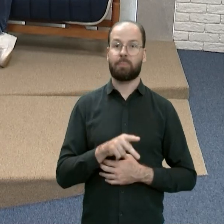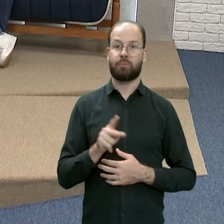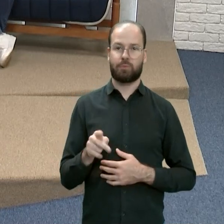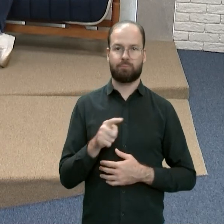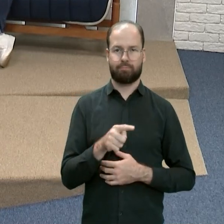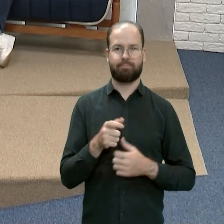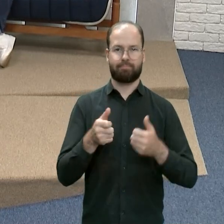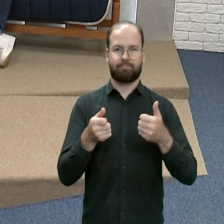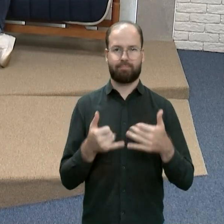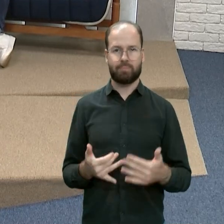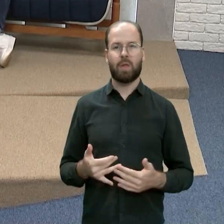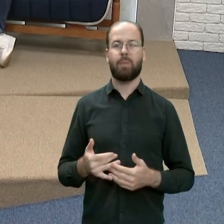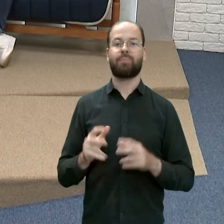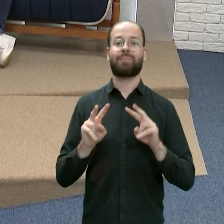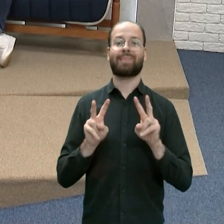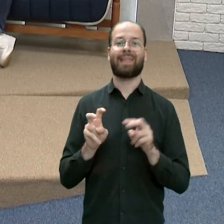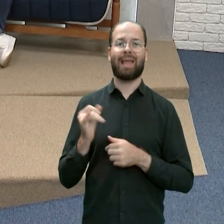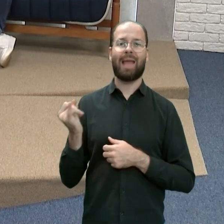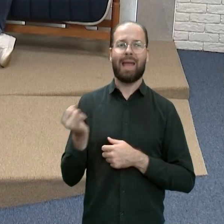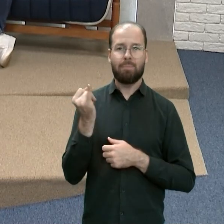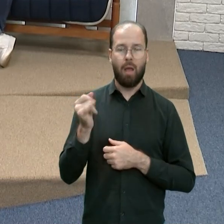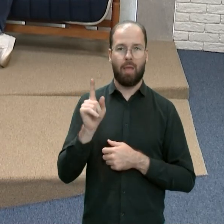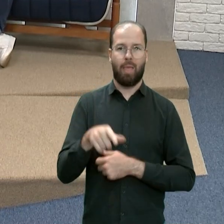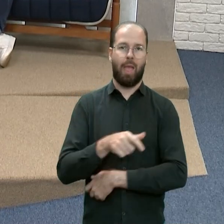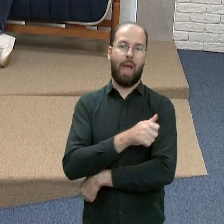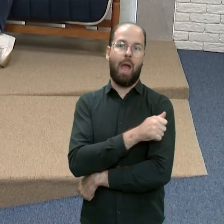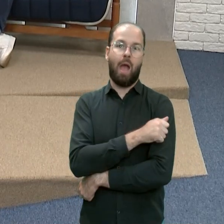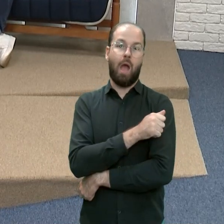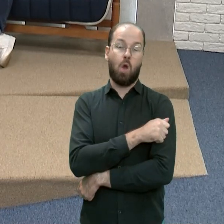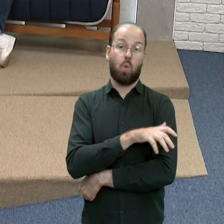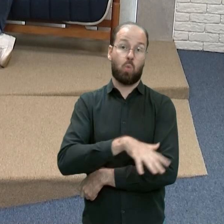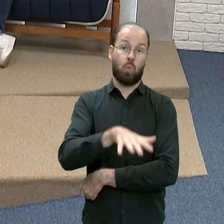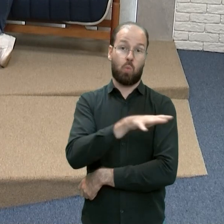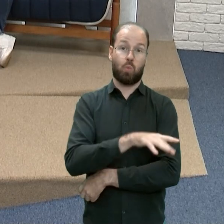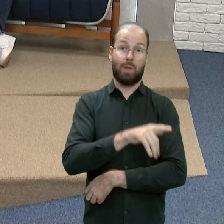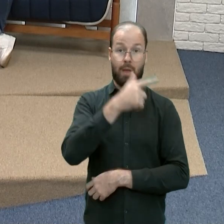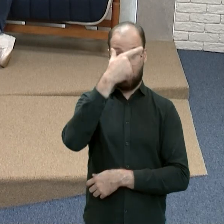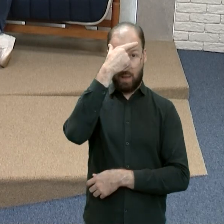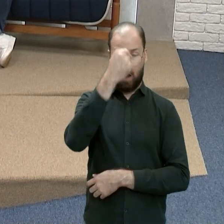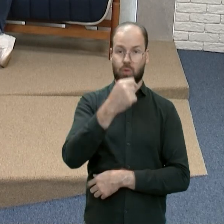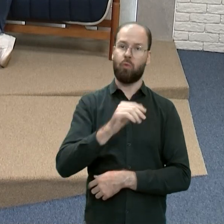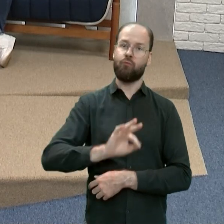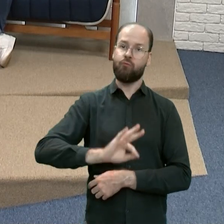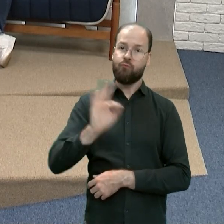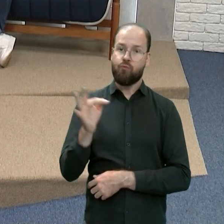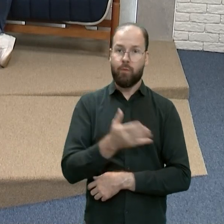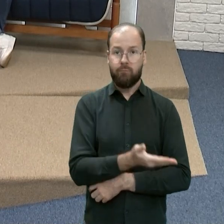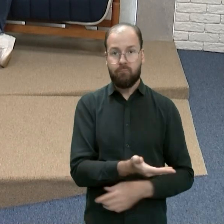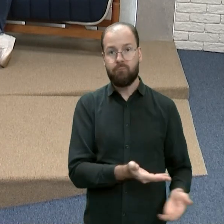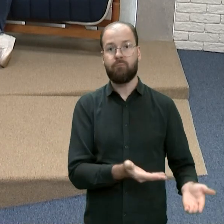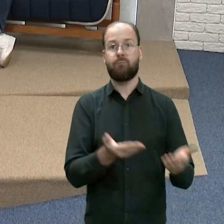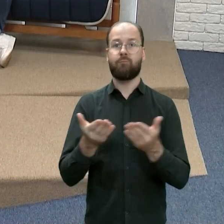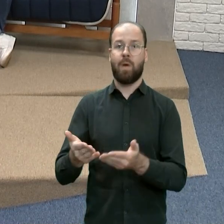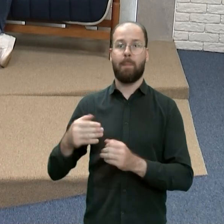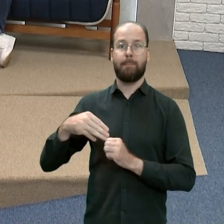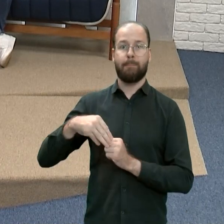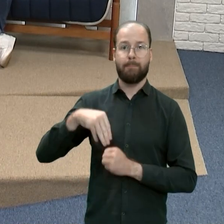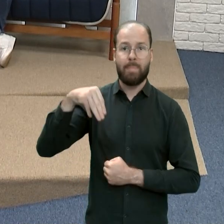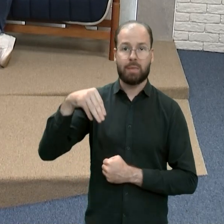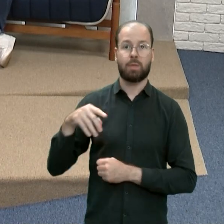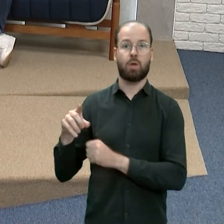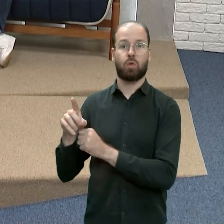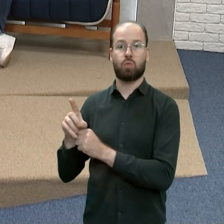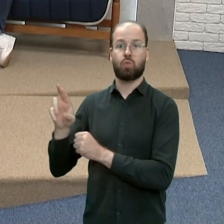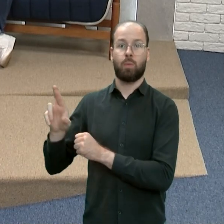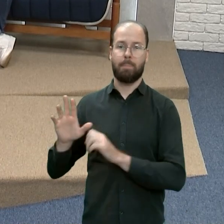tão importante, que é de alunos da graduação. Esses alunos ainda vão passar por um mestrado, por um doutorado, mas